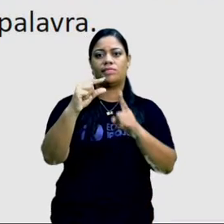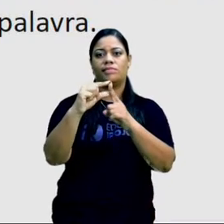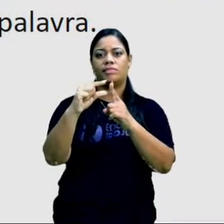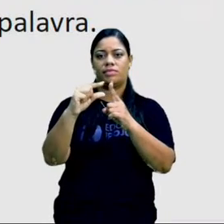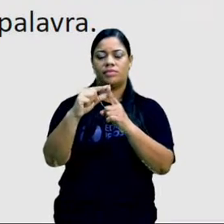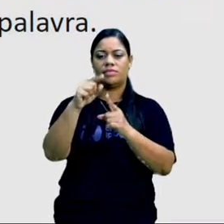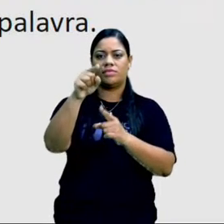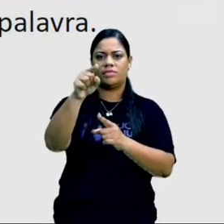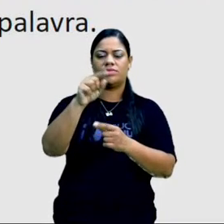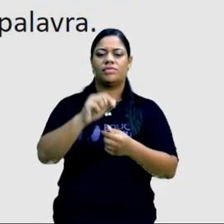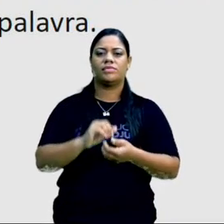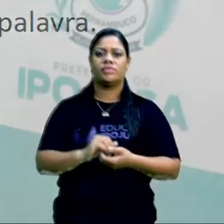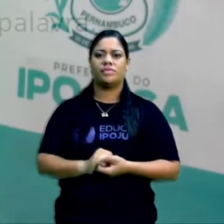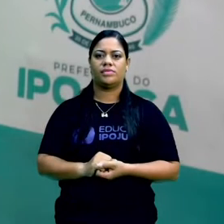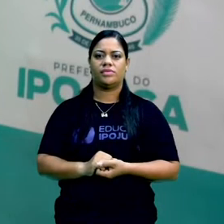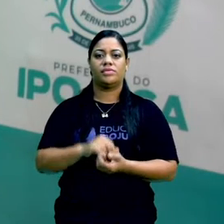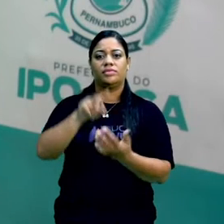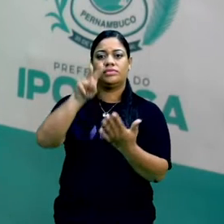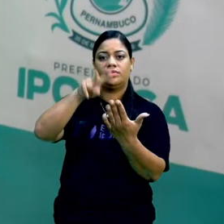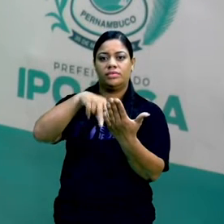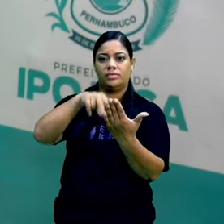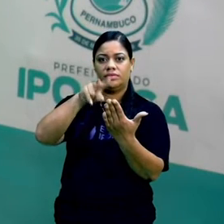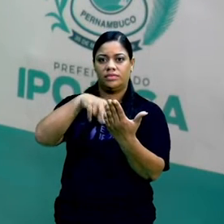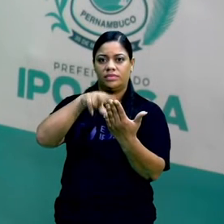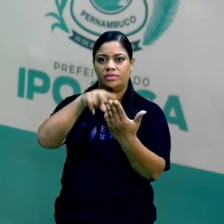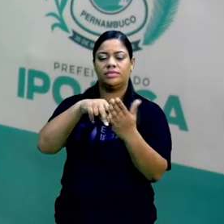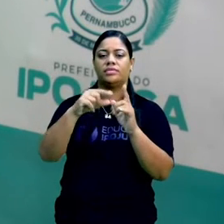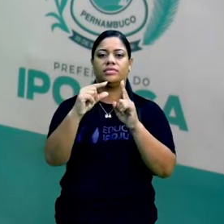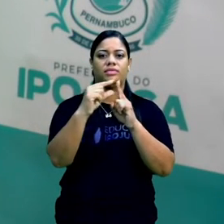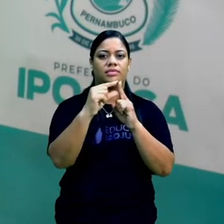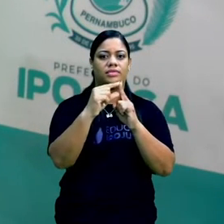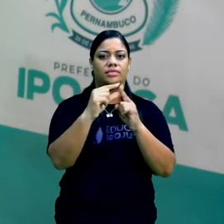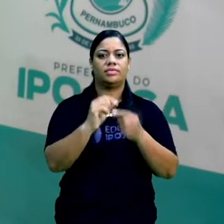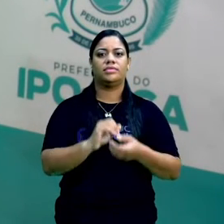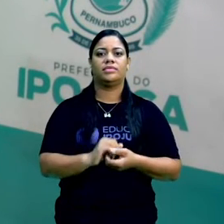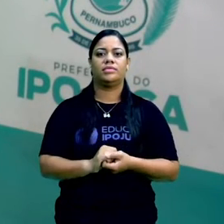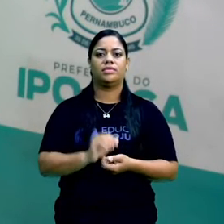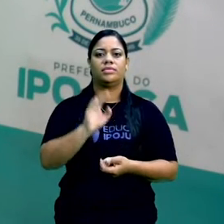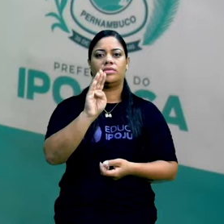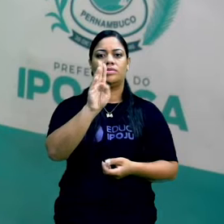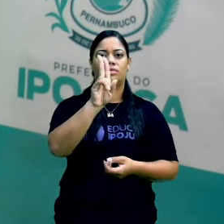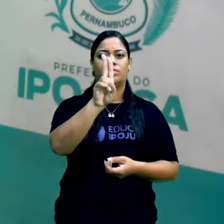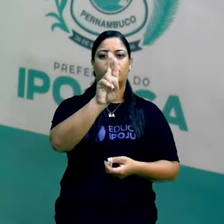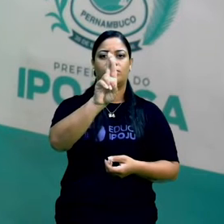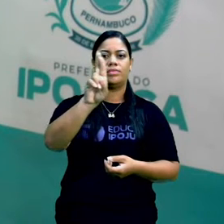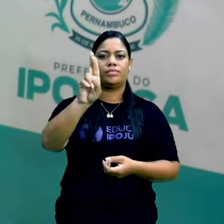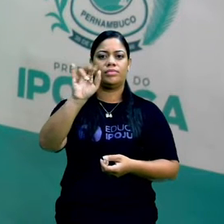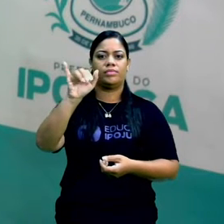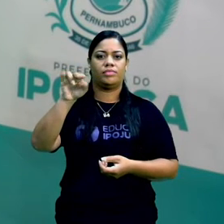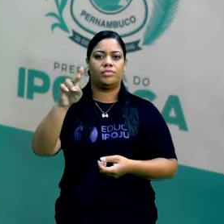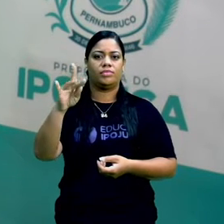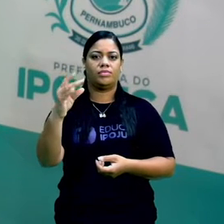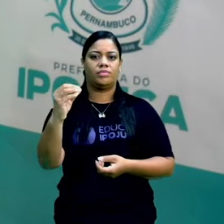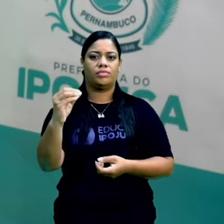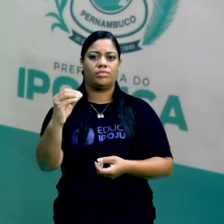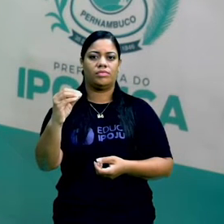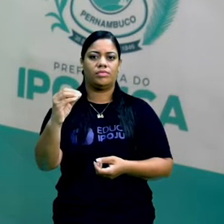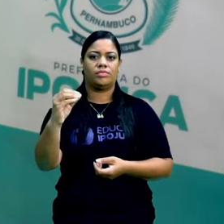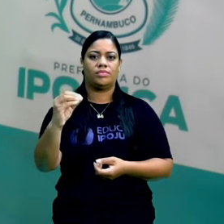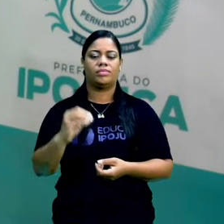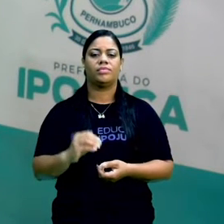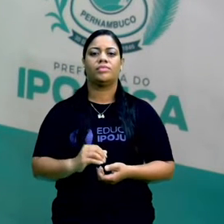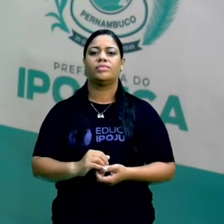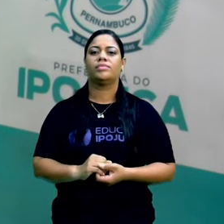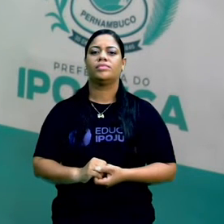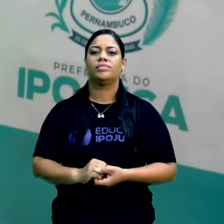você for fazer, quando a gente faz a leitura dessas palavras, aí, ó, burrinho, ó,